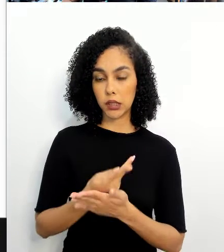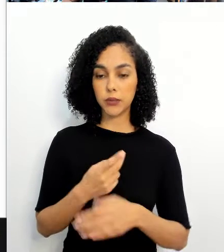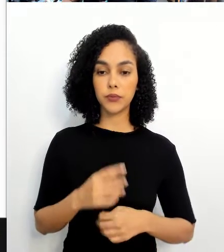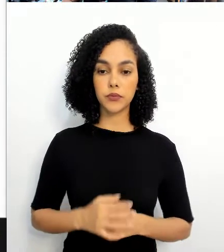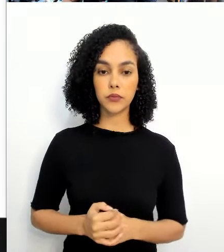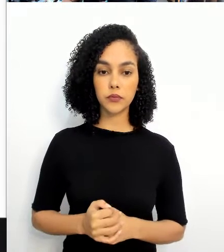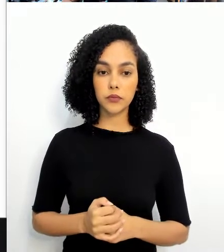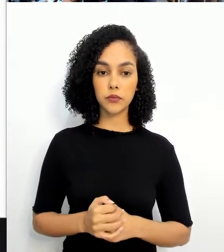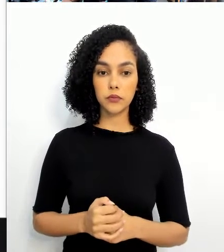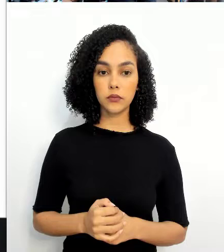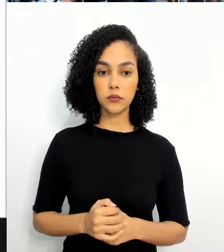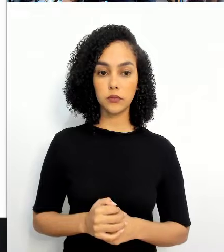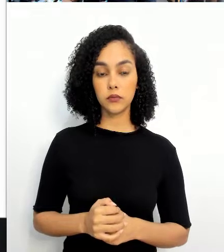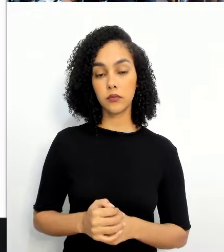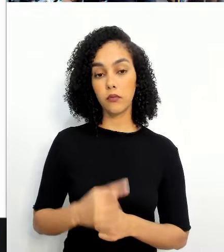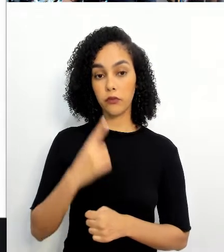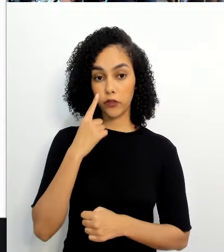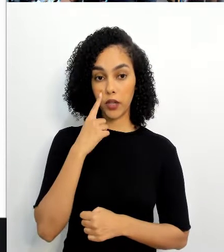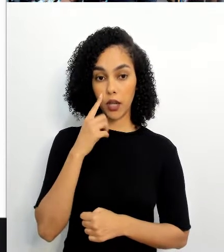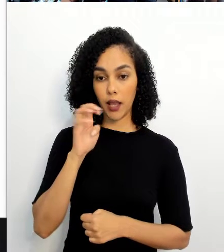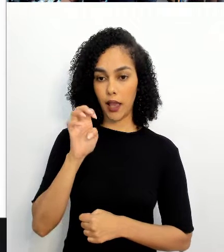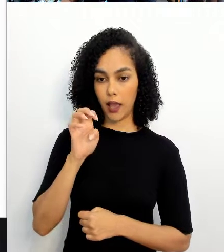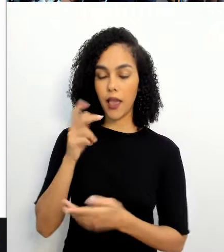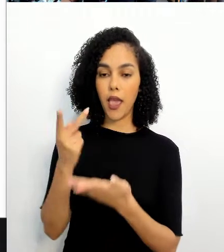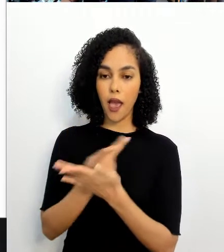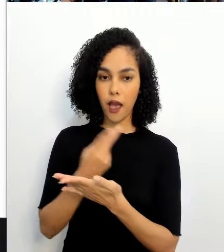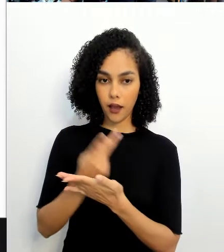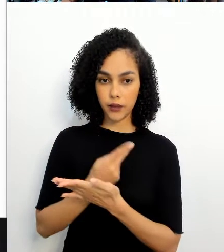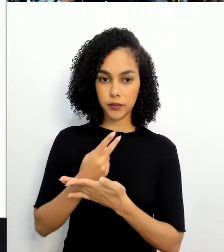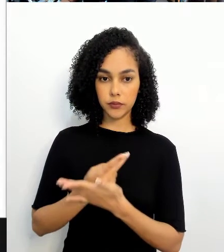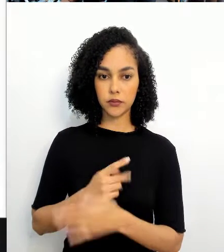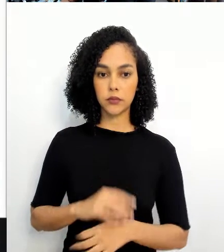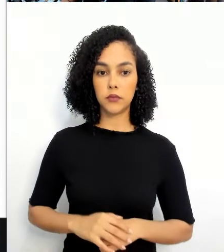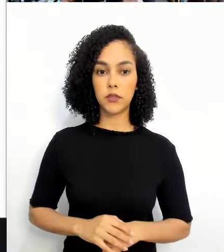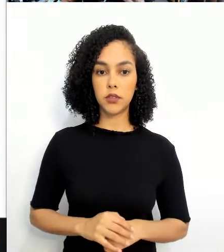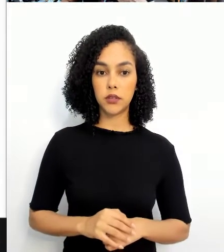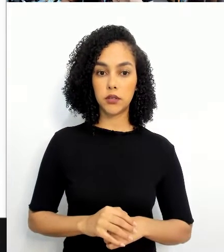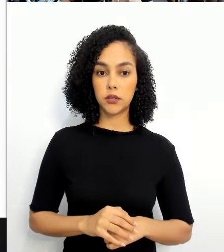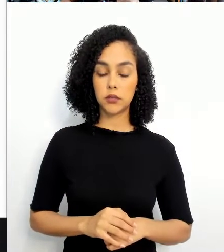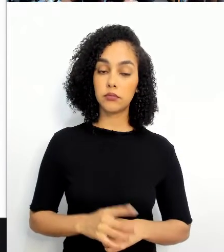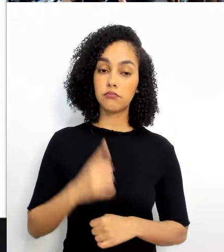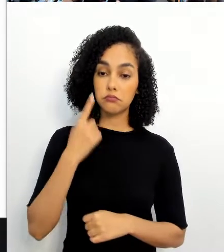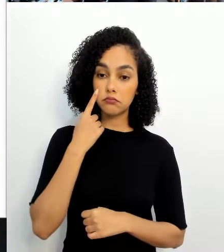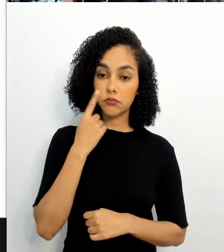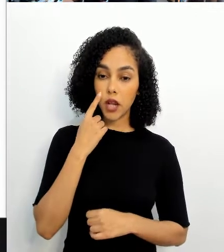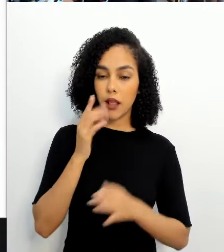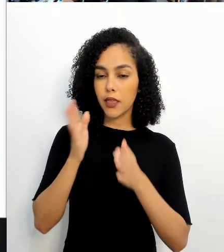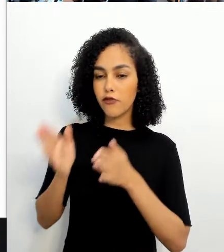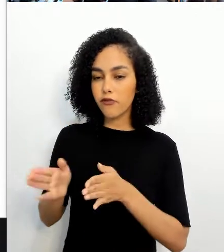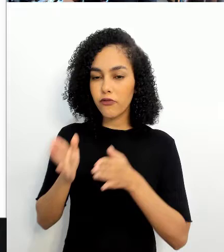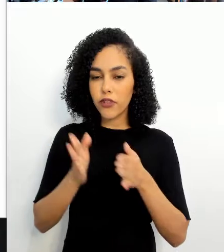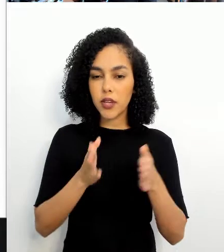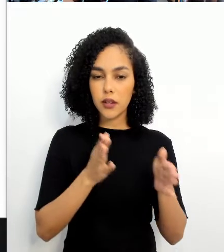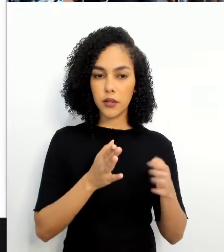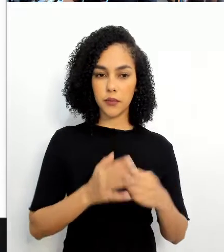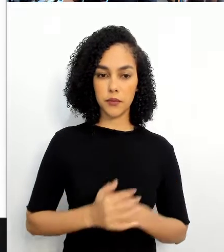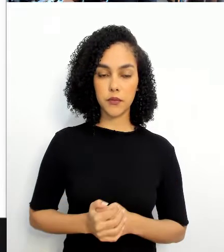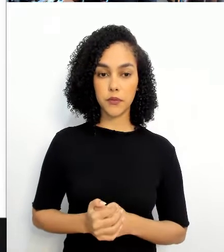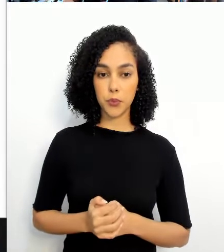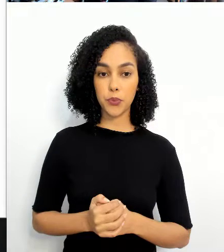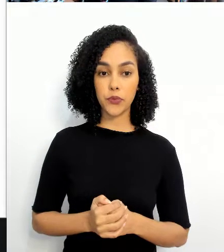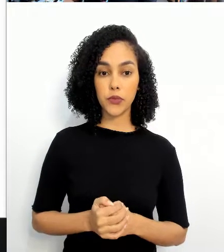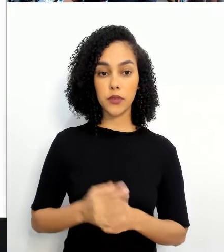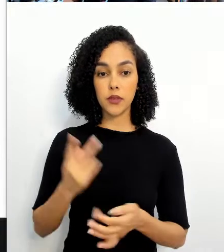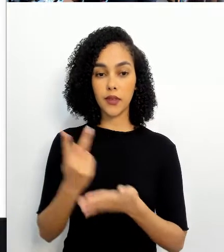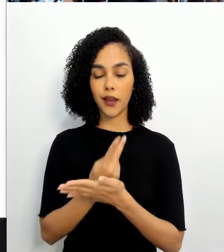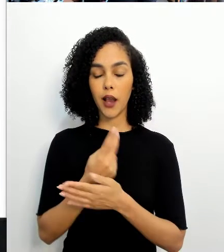errar o primeiro, acertar o segundo e errar o terceiro. Aí você vai dividindo em casos, ó. Errar o primeiro,